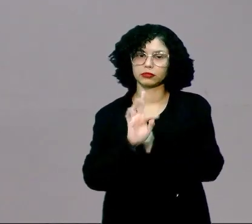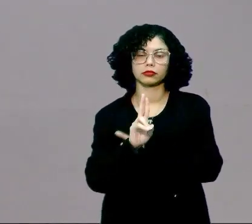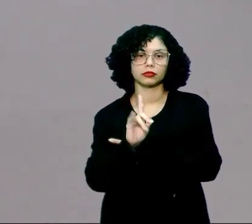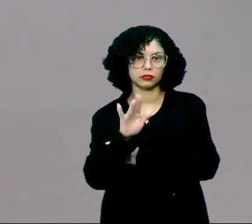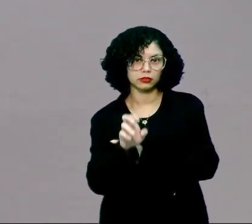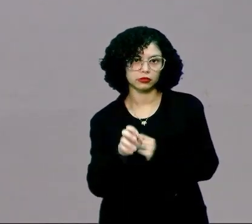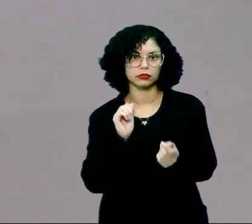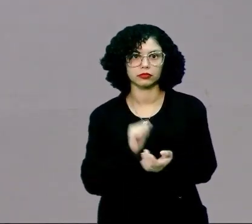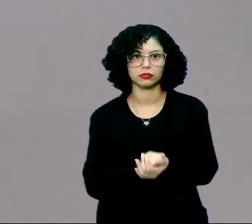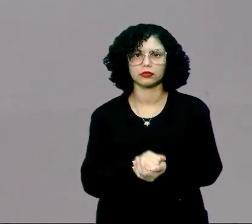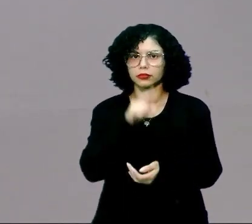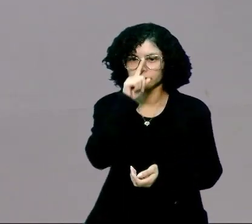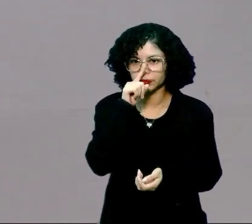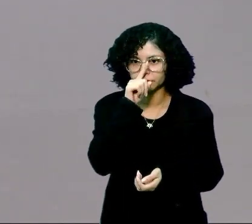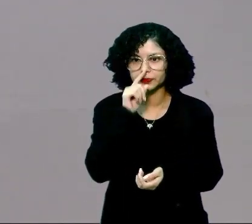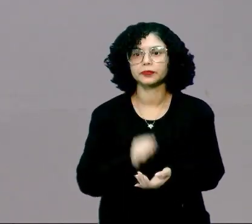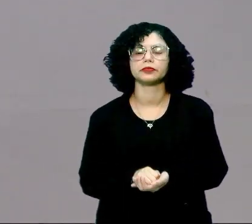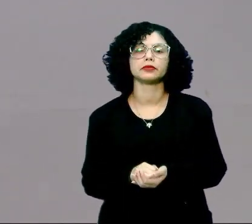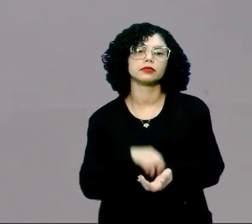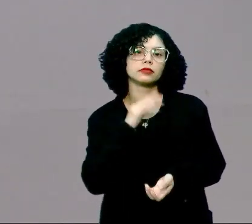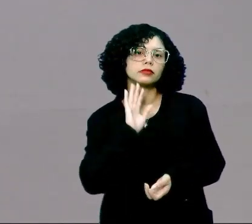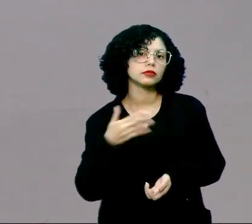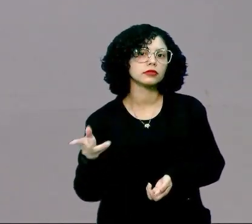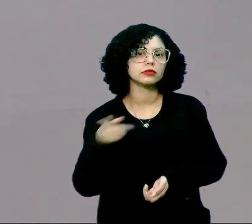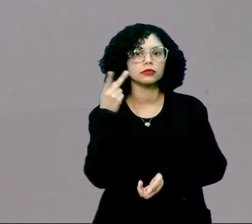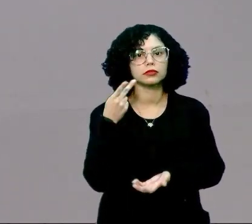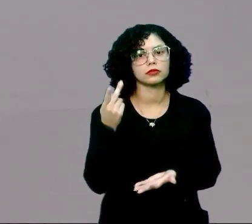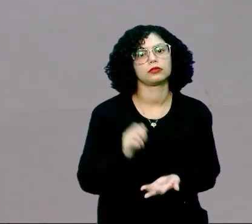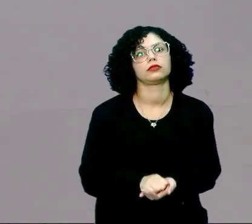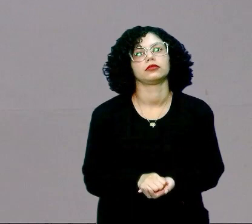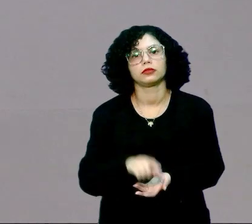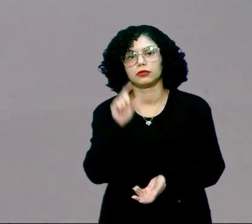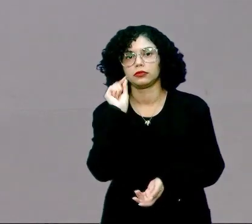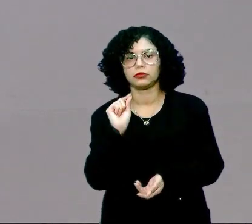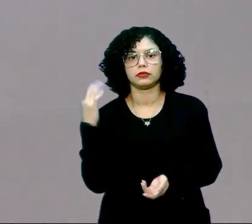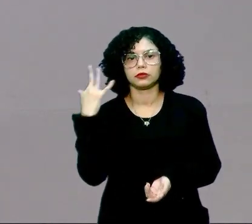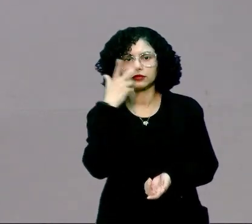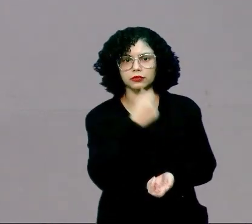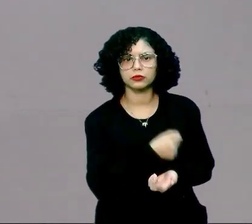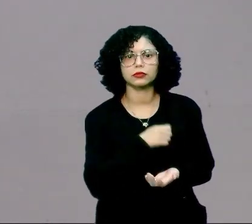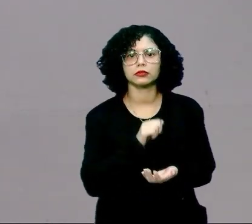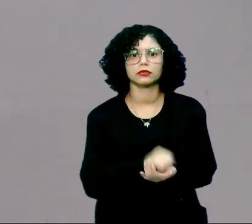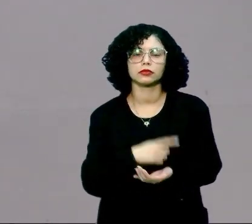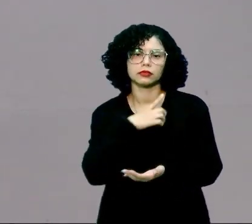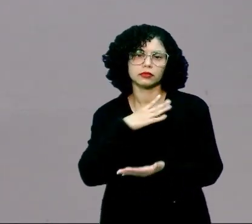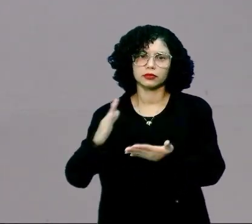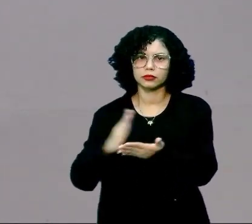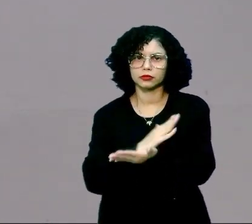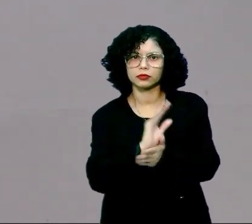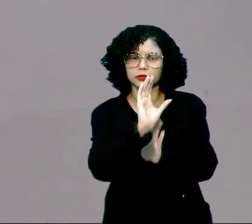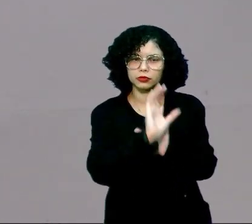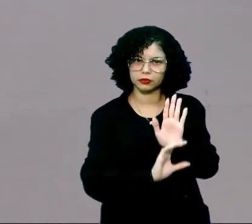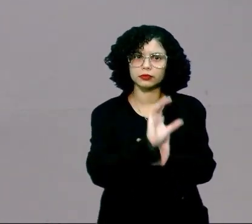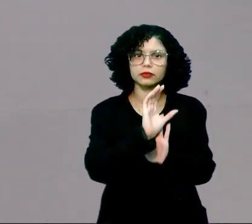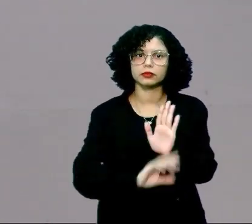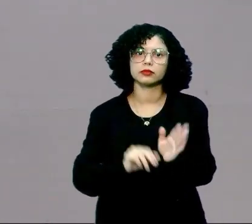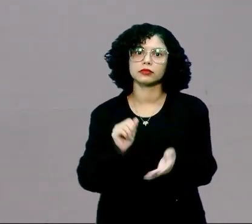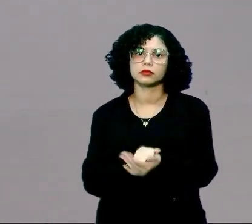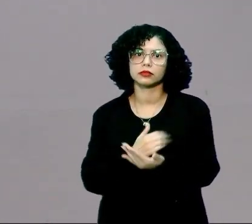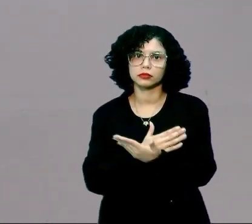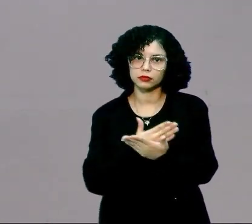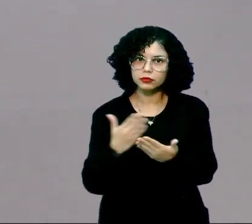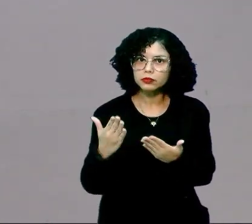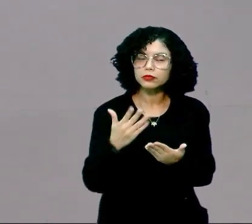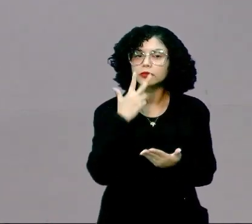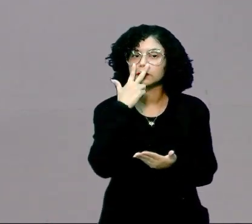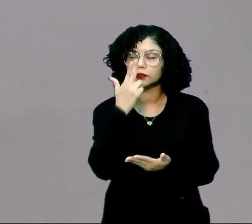relativo é um perigo, viu? E aí, quando a gente fala do que é belo, a gente tem alguns conceitos aí que começam